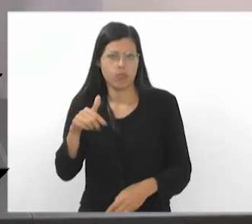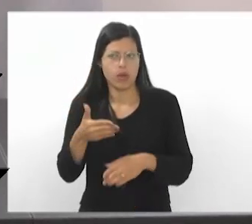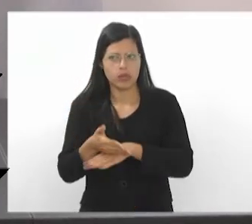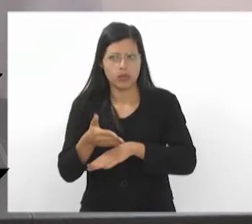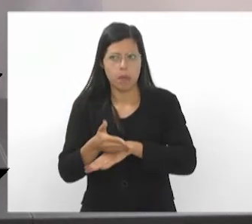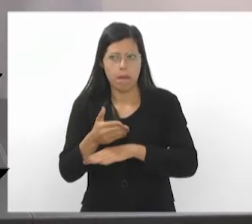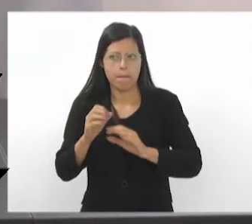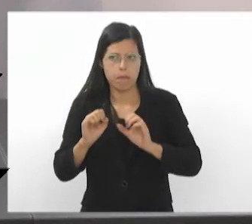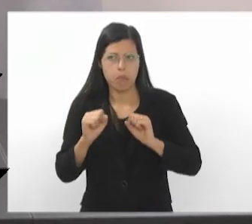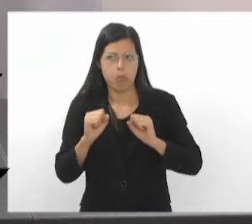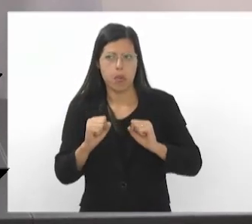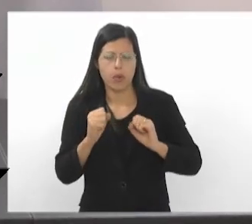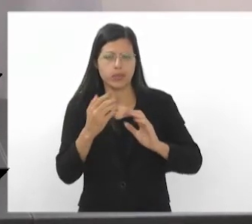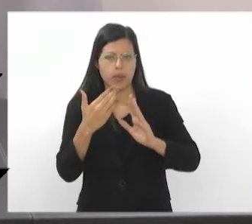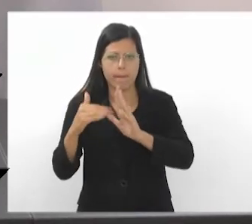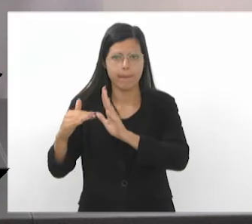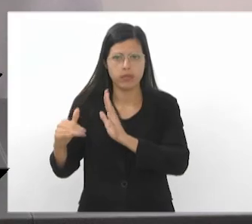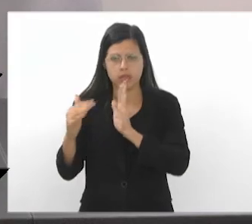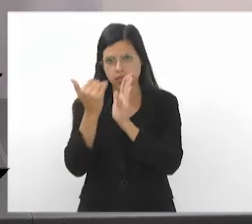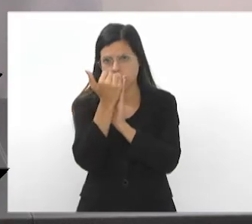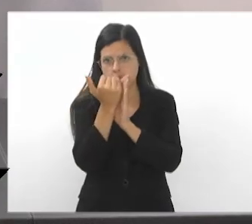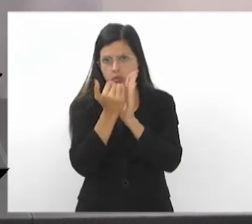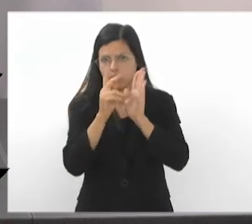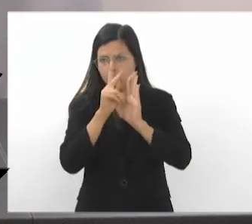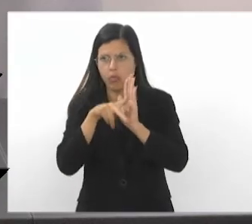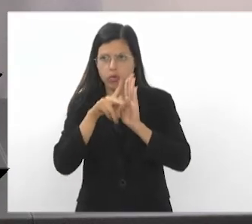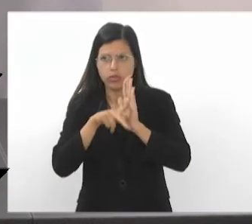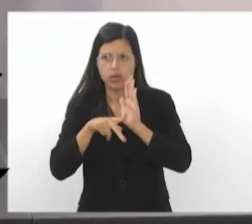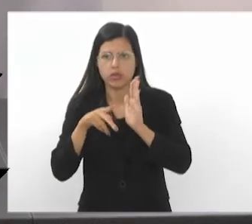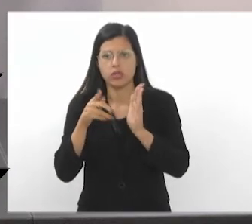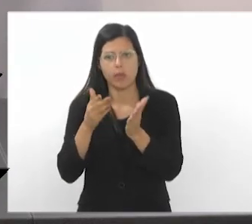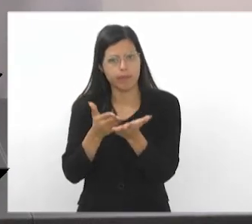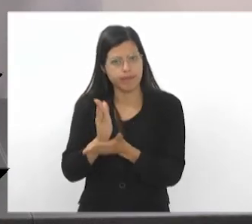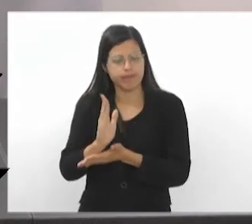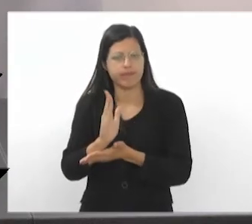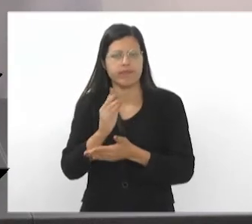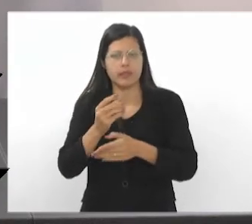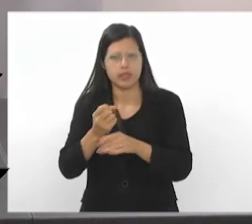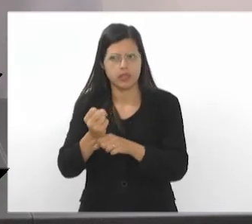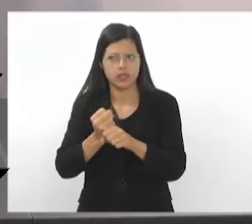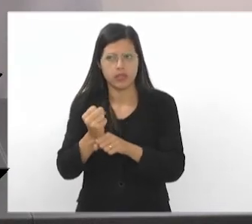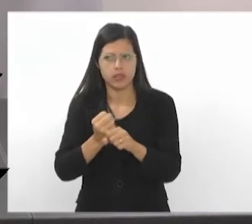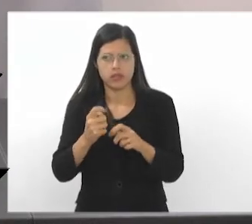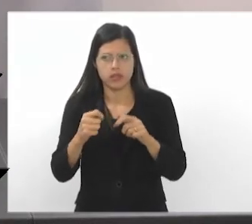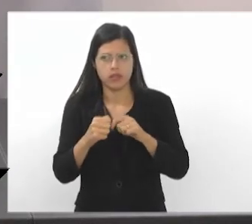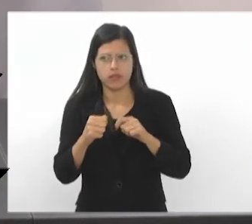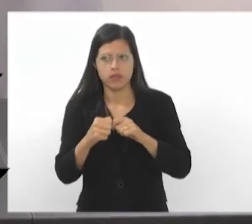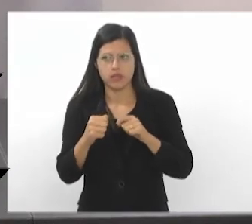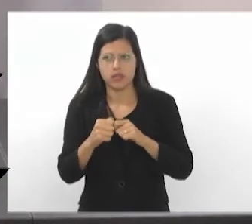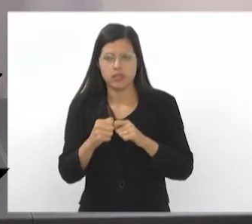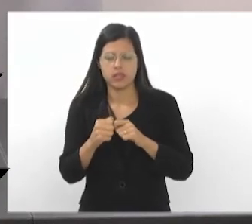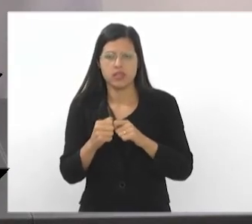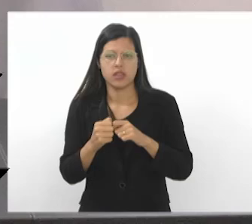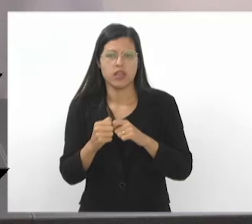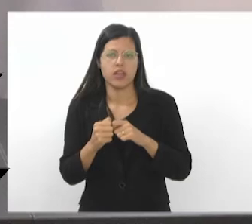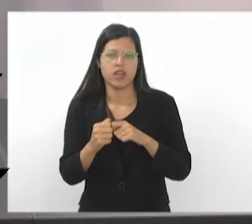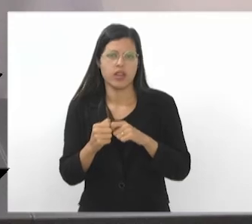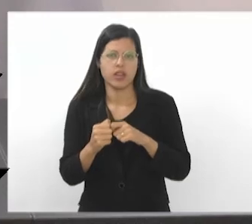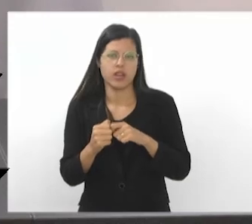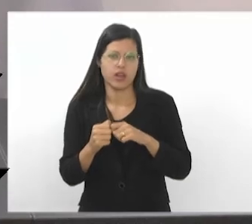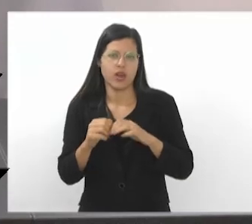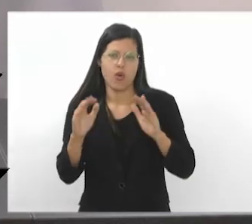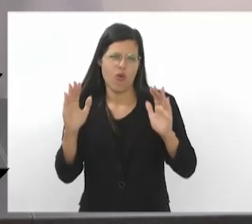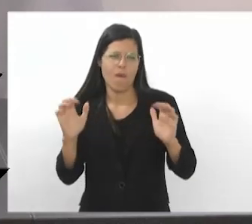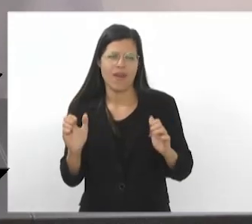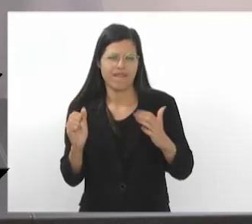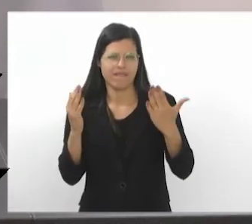suas pautas finais aí, derradeiras, para a gente aprovar ainda esse ano, e fazer uma confraternização